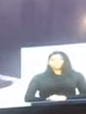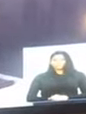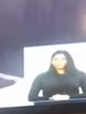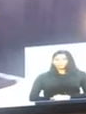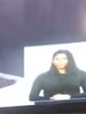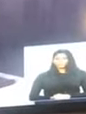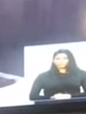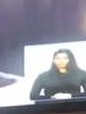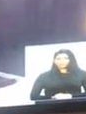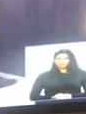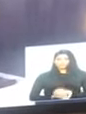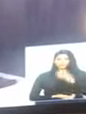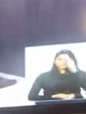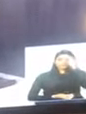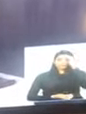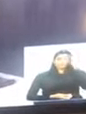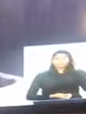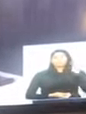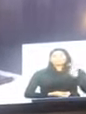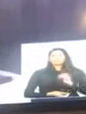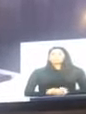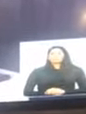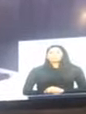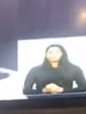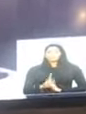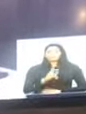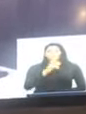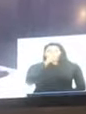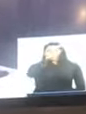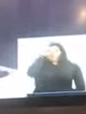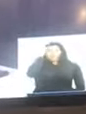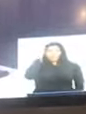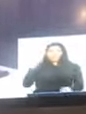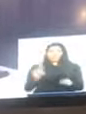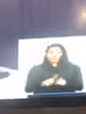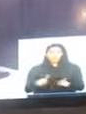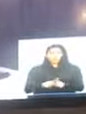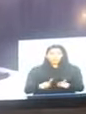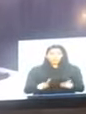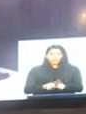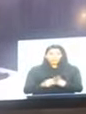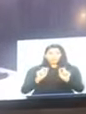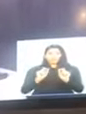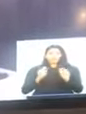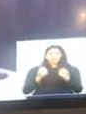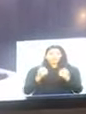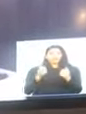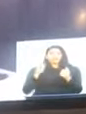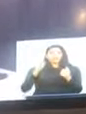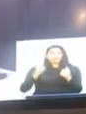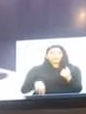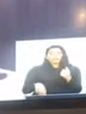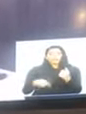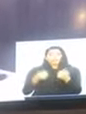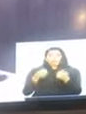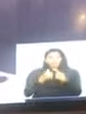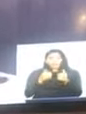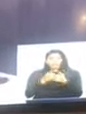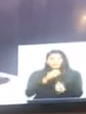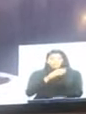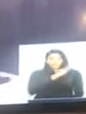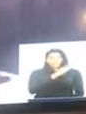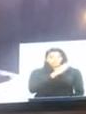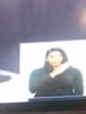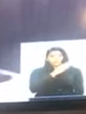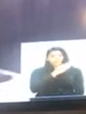município de Aquiraz. O prefeito Edson Sá também viabiliza o transporte gratuito de Aquiraz para